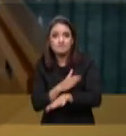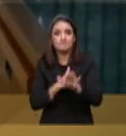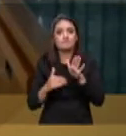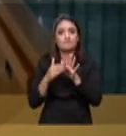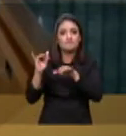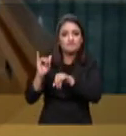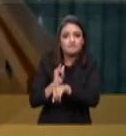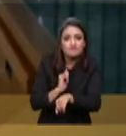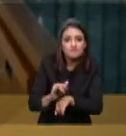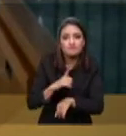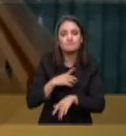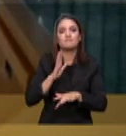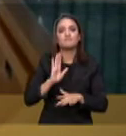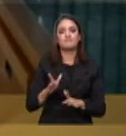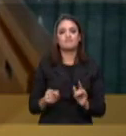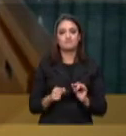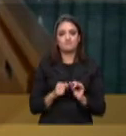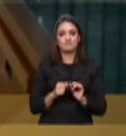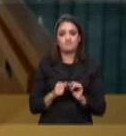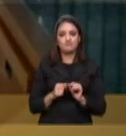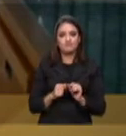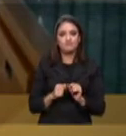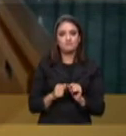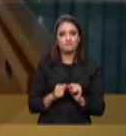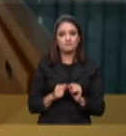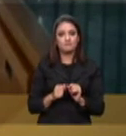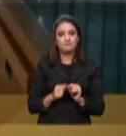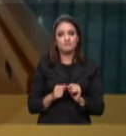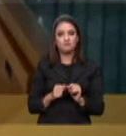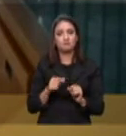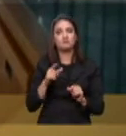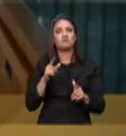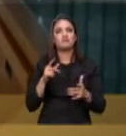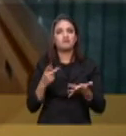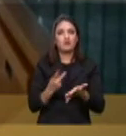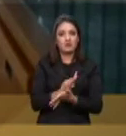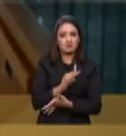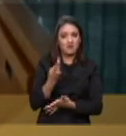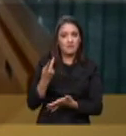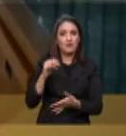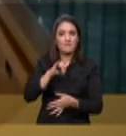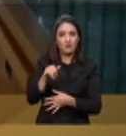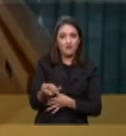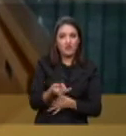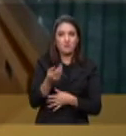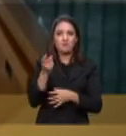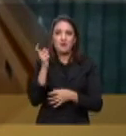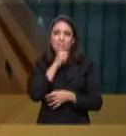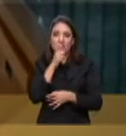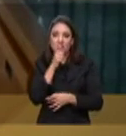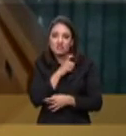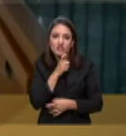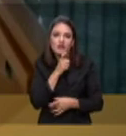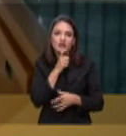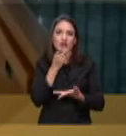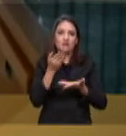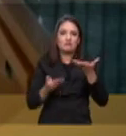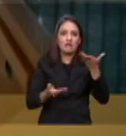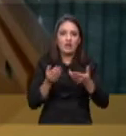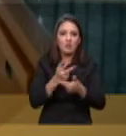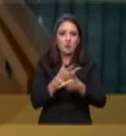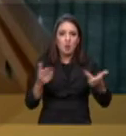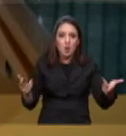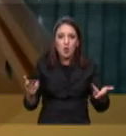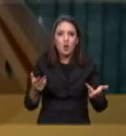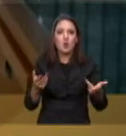que foram aproveitados para introduzir mentiras, para introduzir desequilíbrio, para introduzir manifestações no